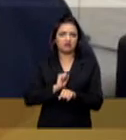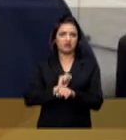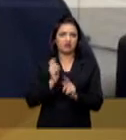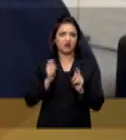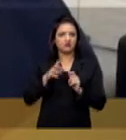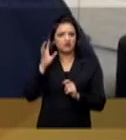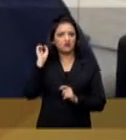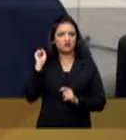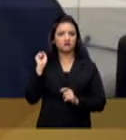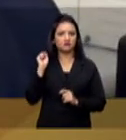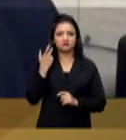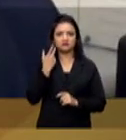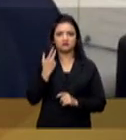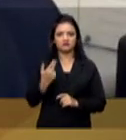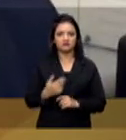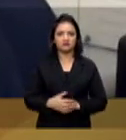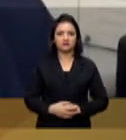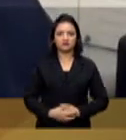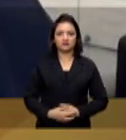para ouvir? Tá.